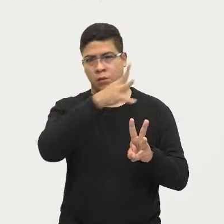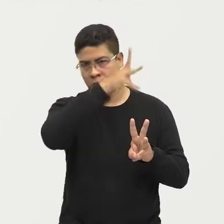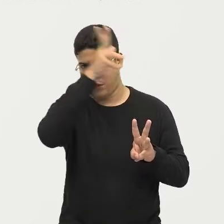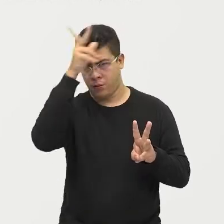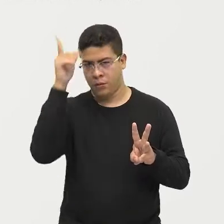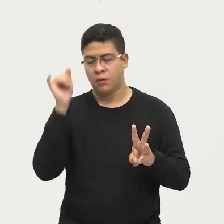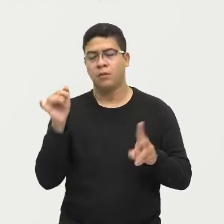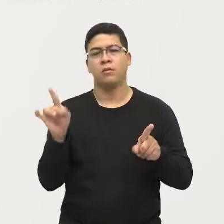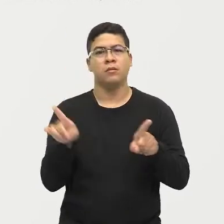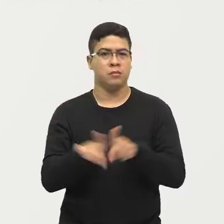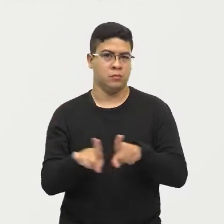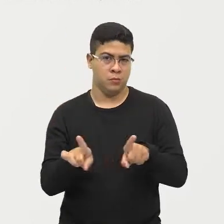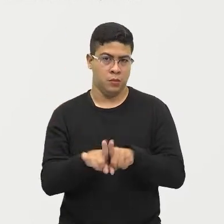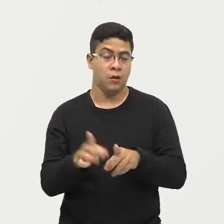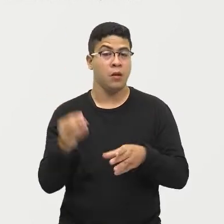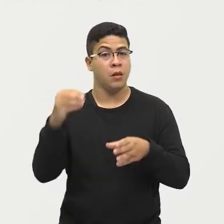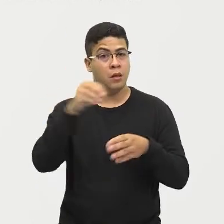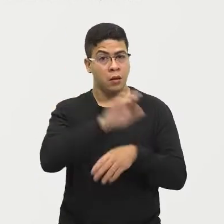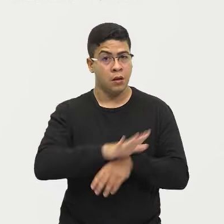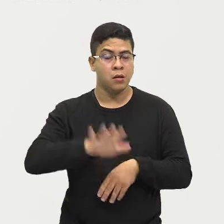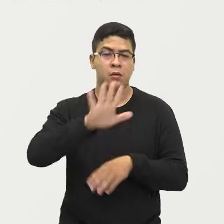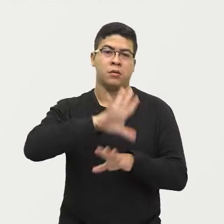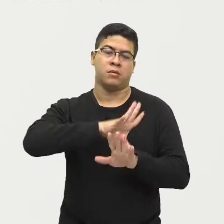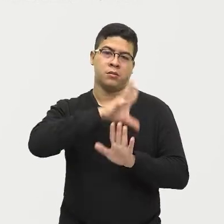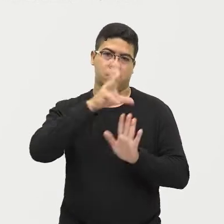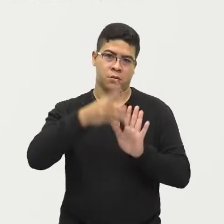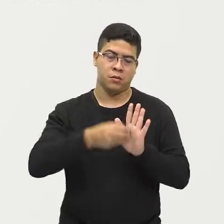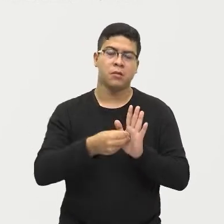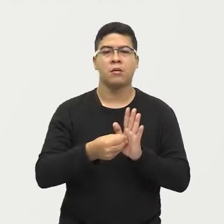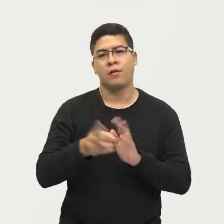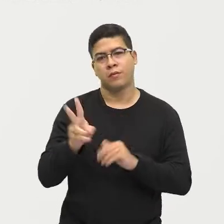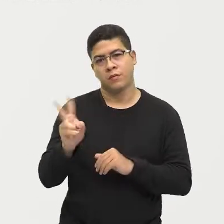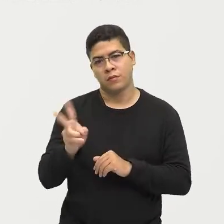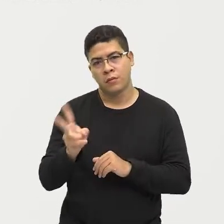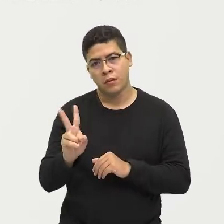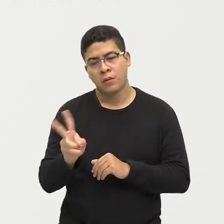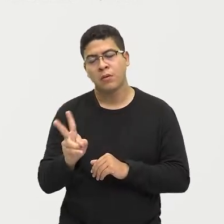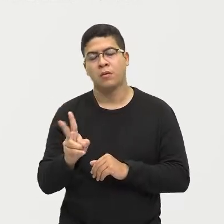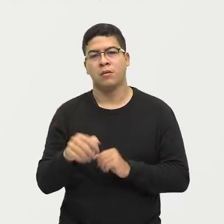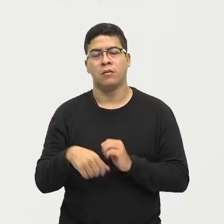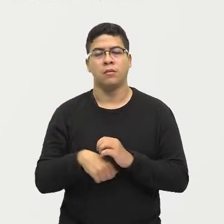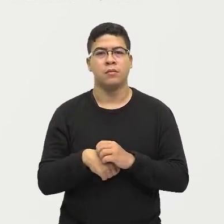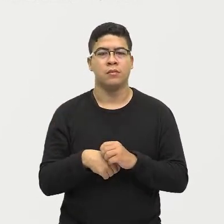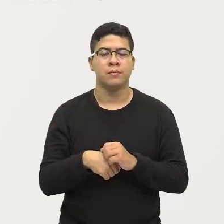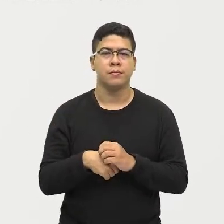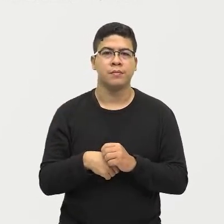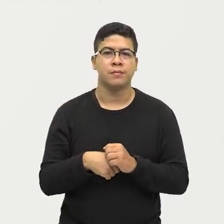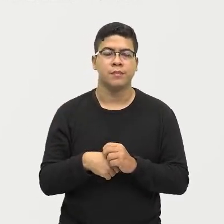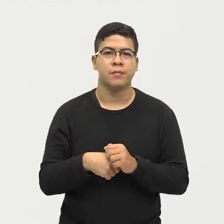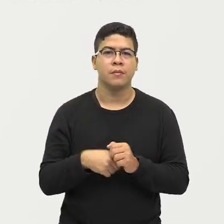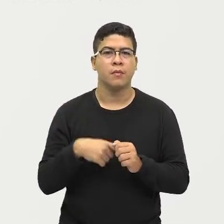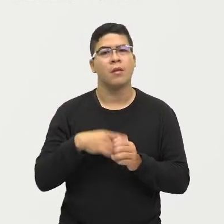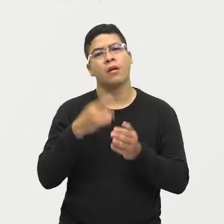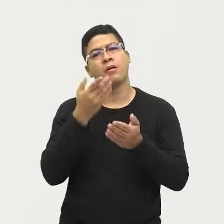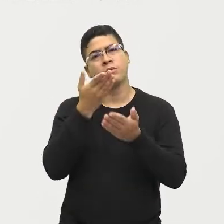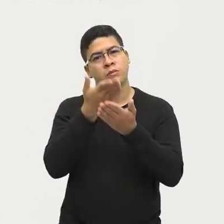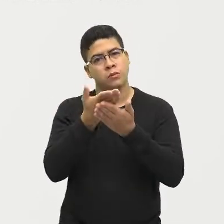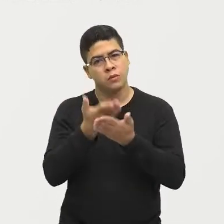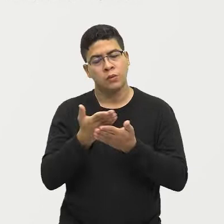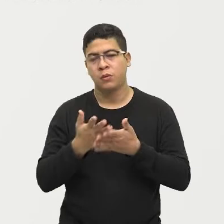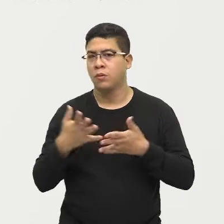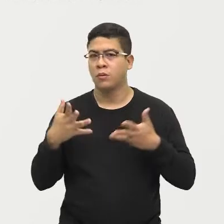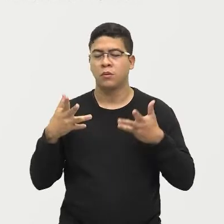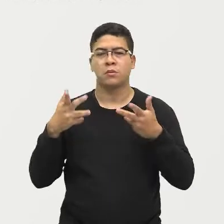amazônicos, indígenas da região amazônica, da Venezuela. Então ele faz um grande estudo a respeito